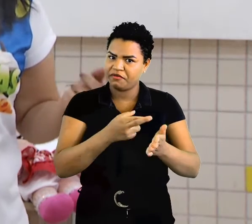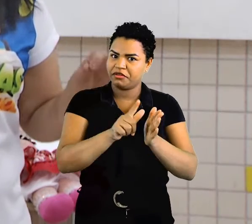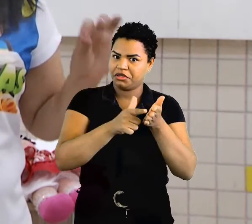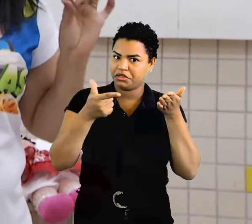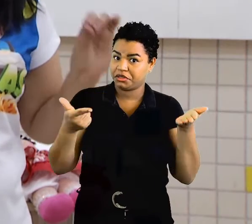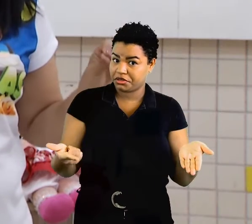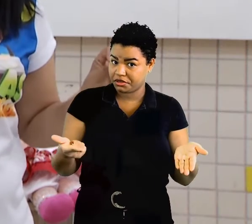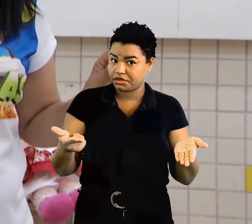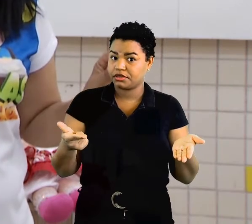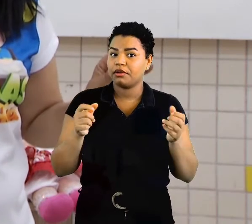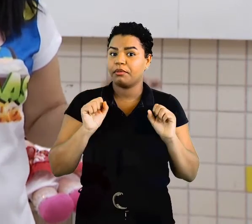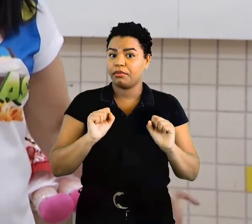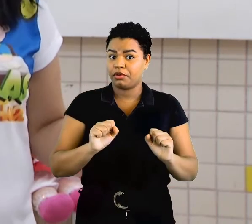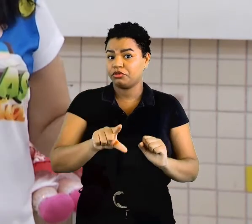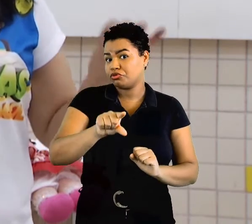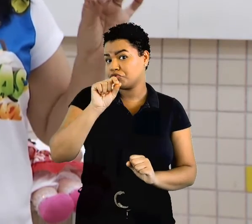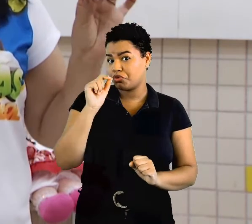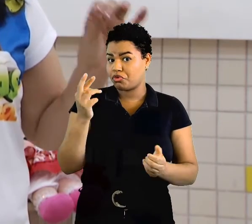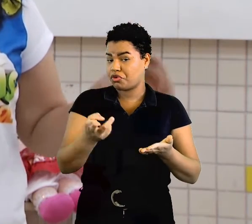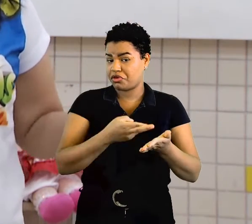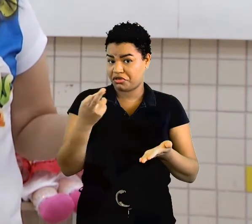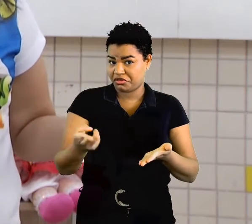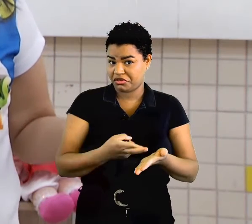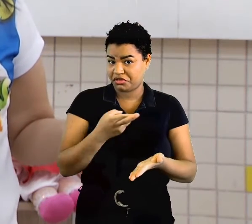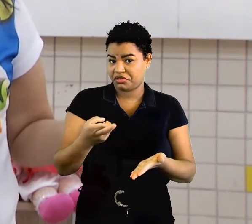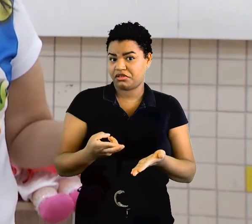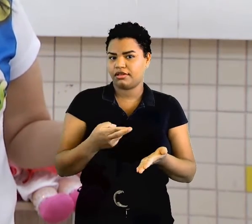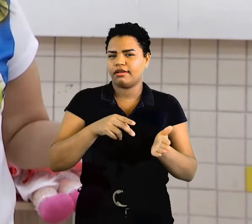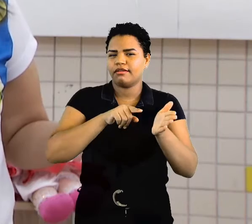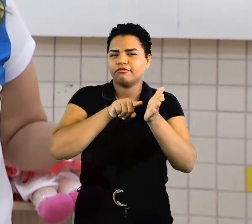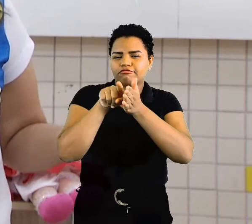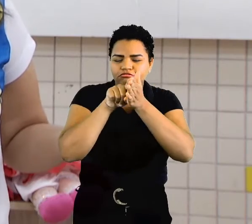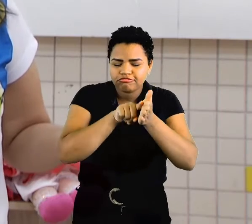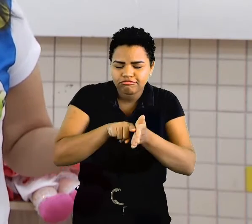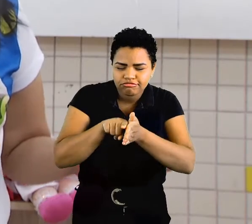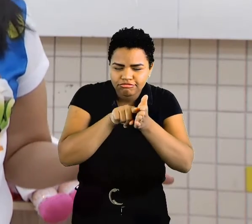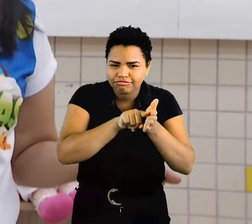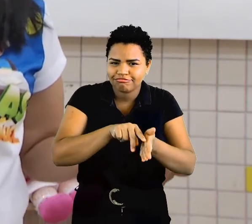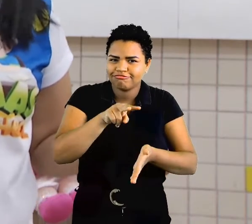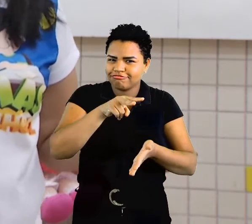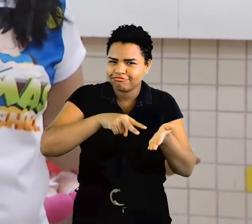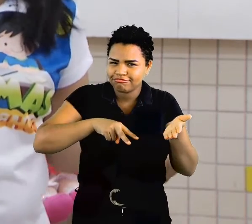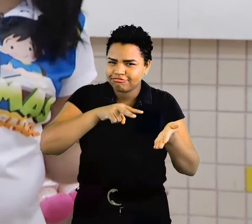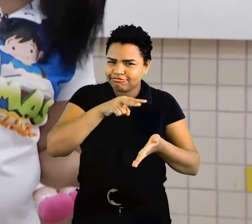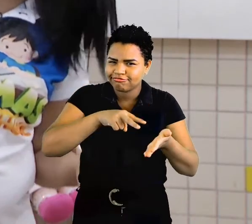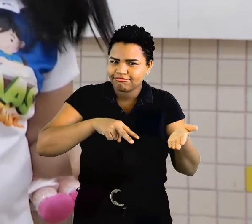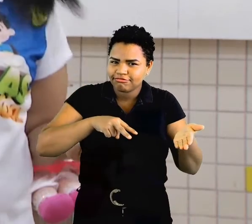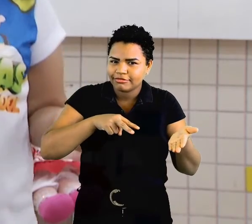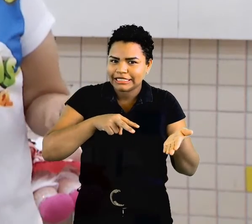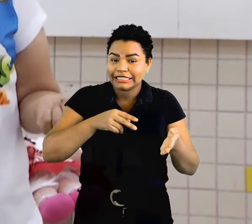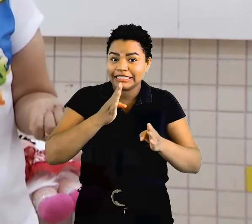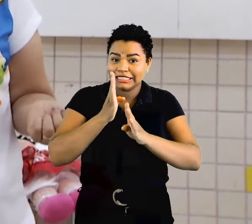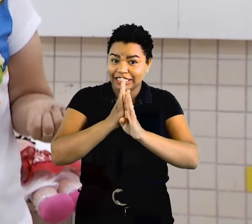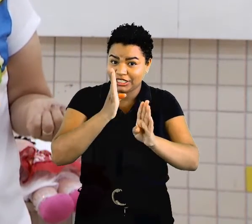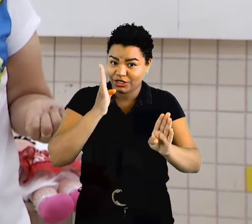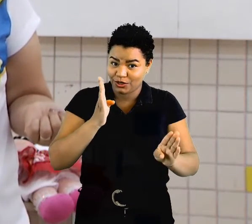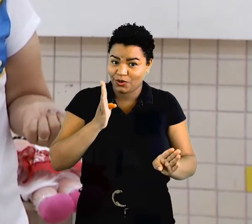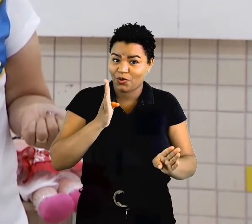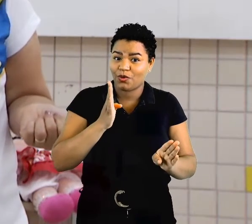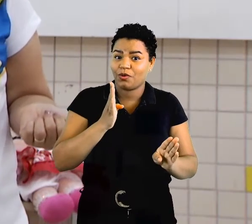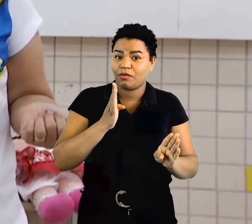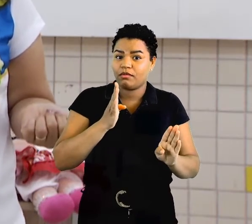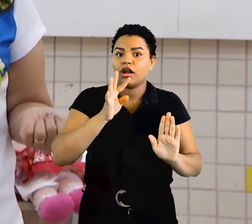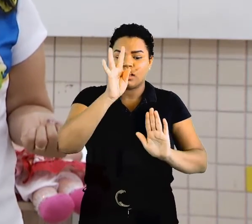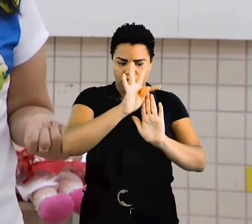vão escolher uma receita, vão analisar direitinho essa receita, vão descobrir se realmente aquele texto é uma